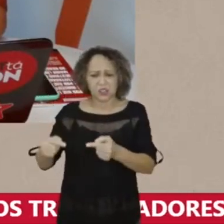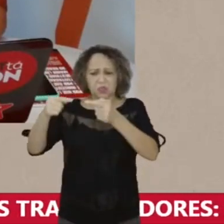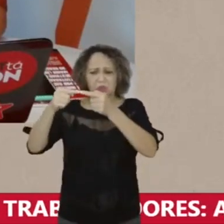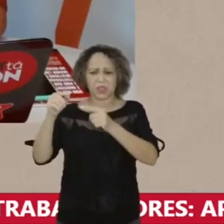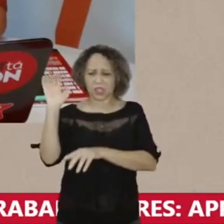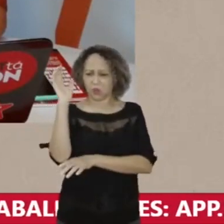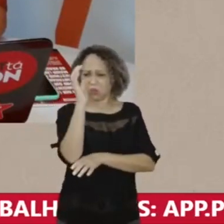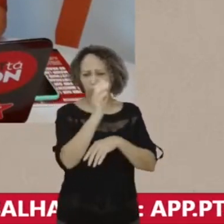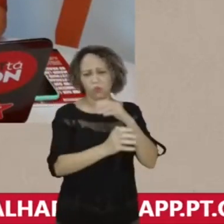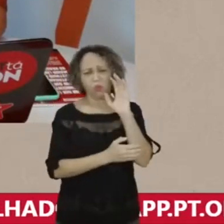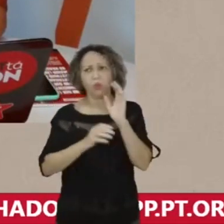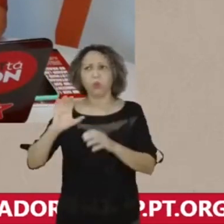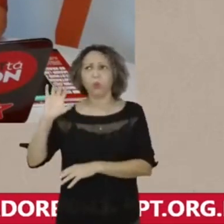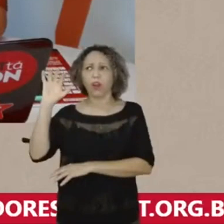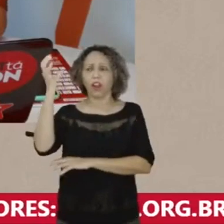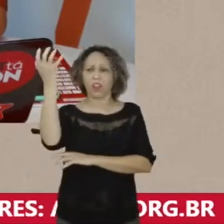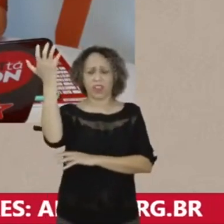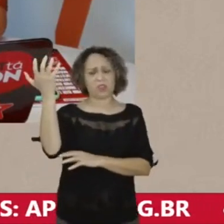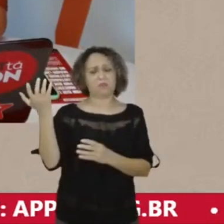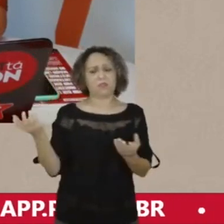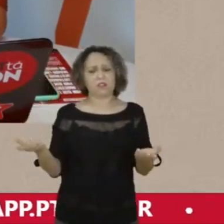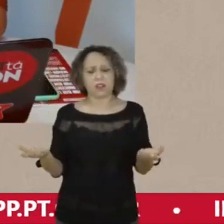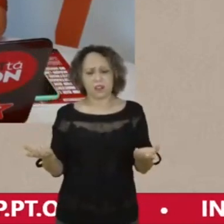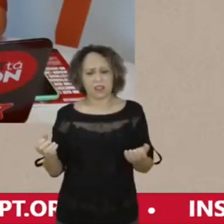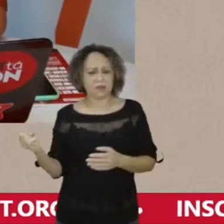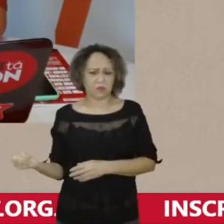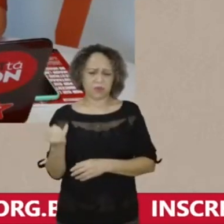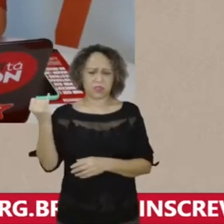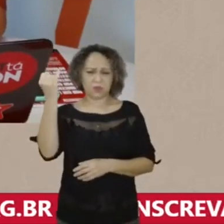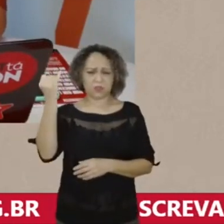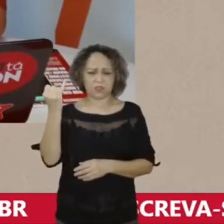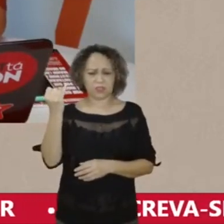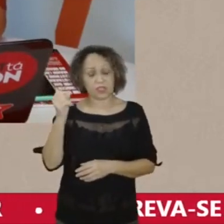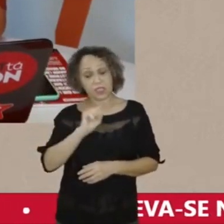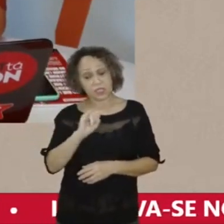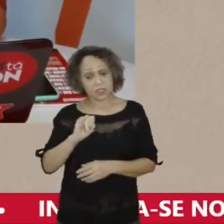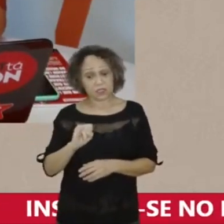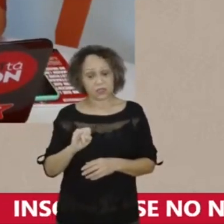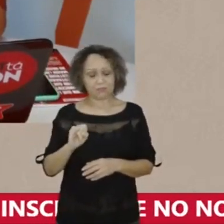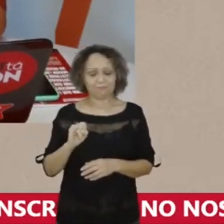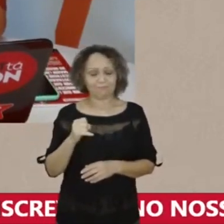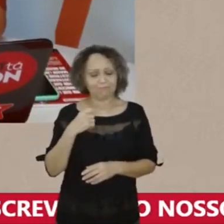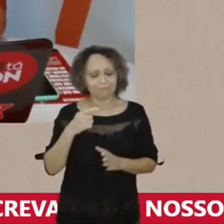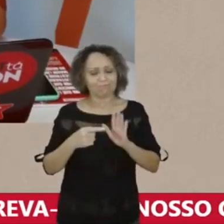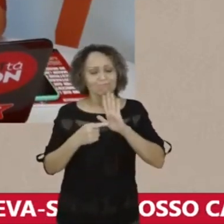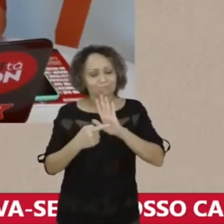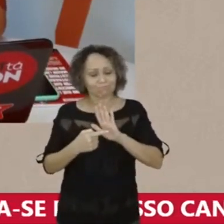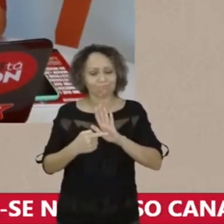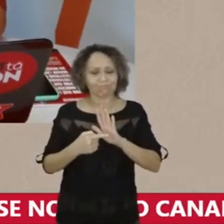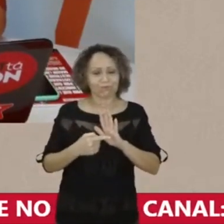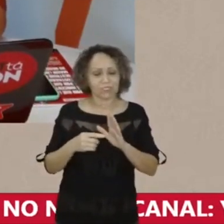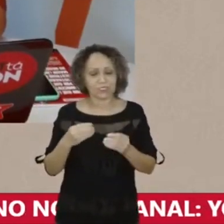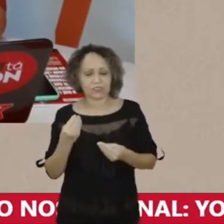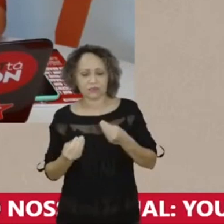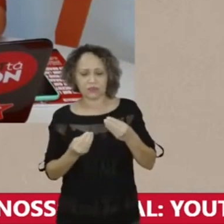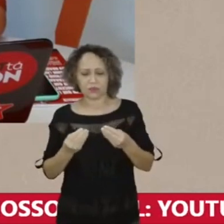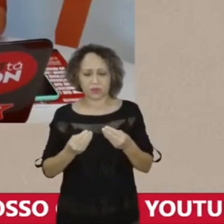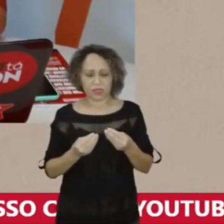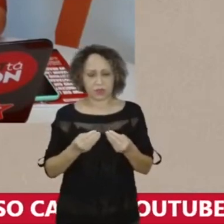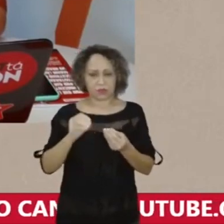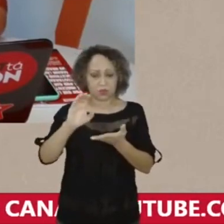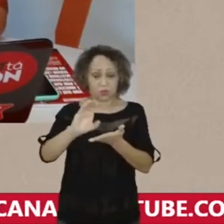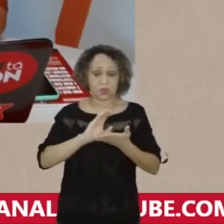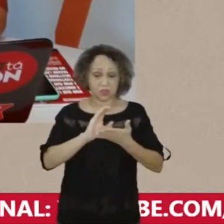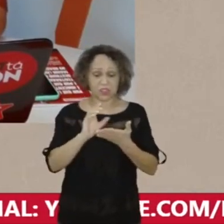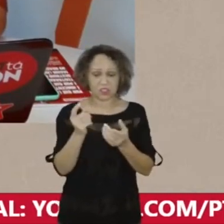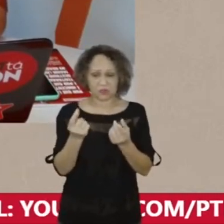pontos, é muito importante. Uma vez sinalizando-se, né, essa transição, os investimentos privados aparecerão, mas sem isso, ou